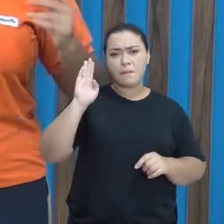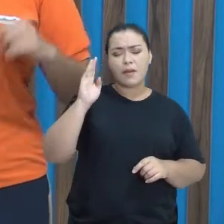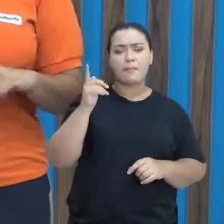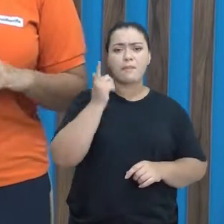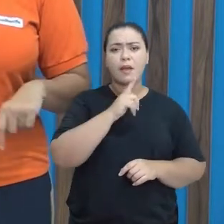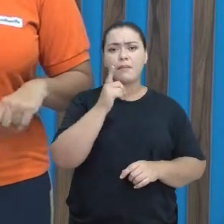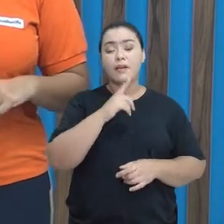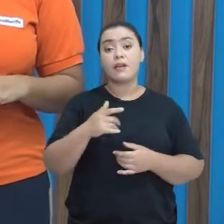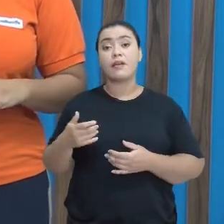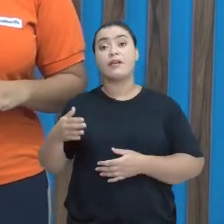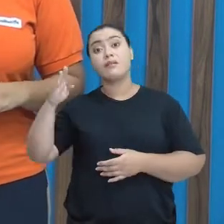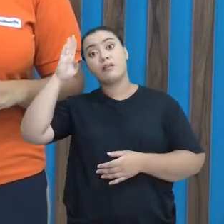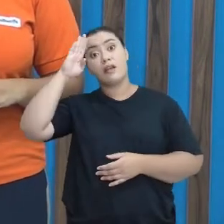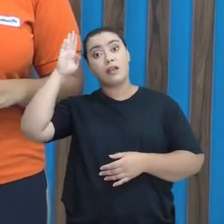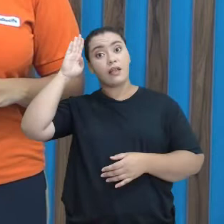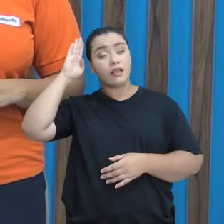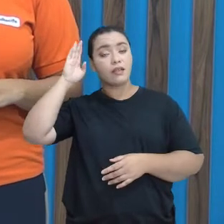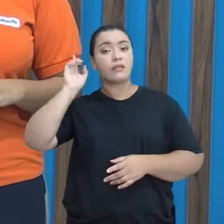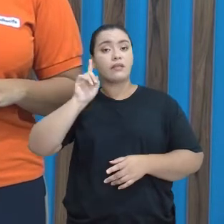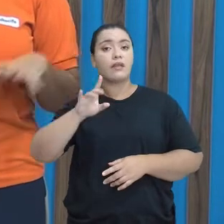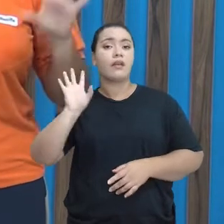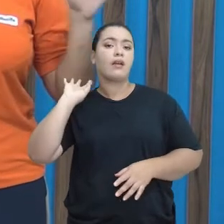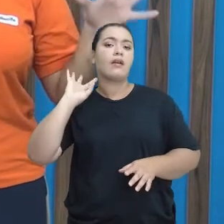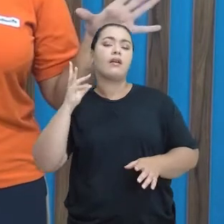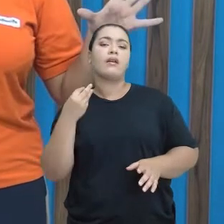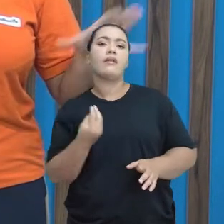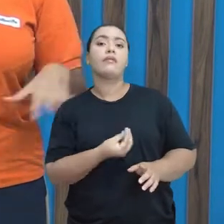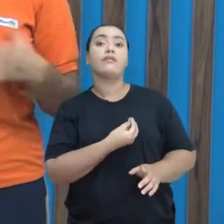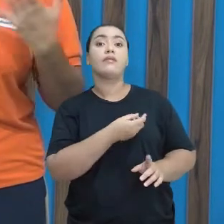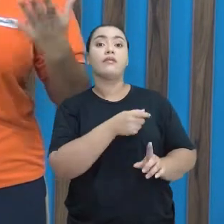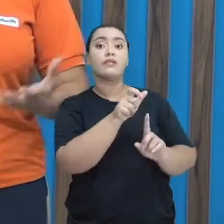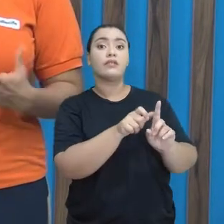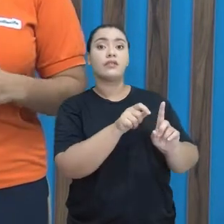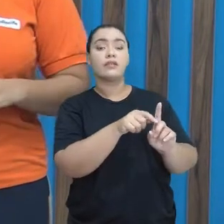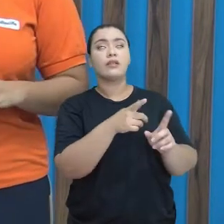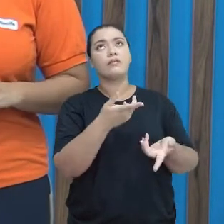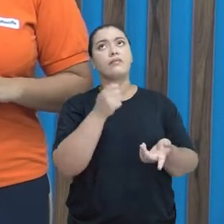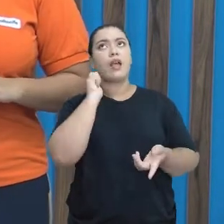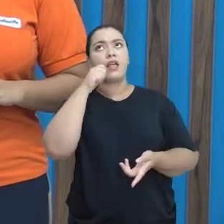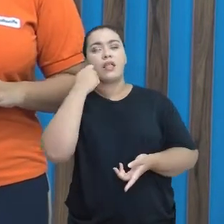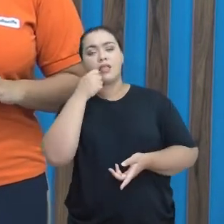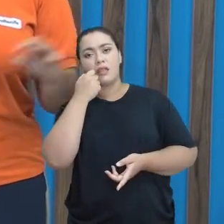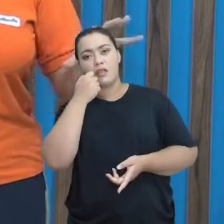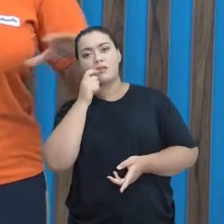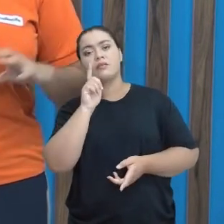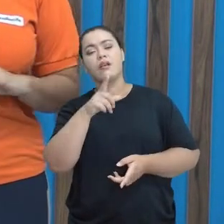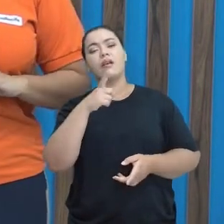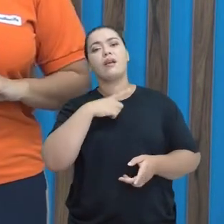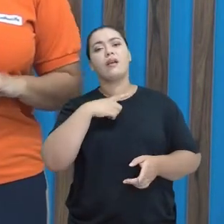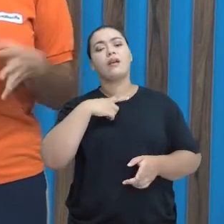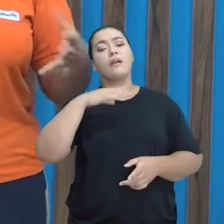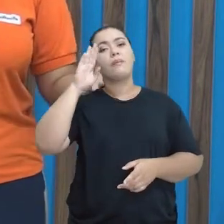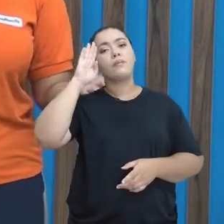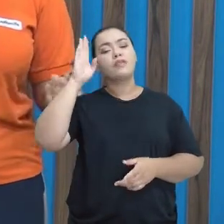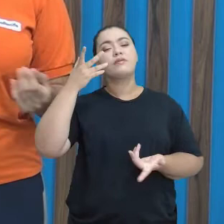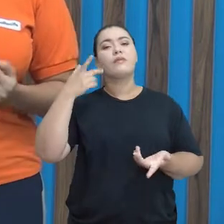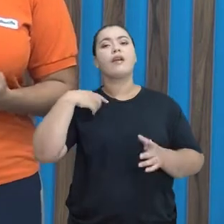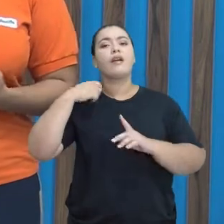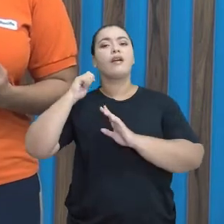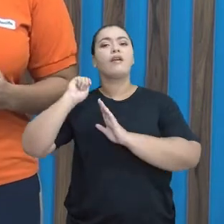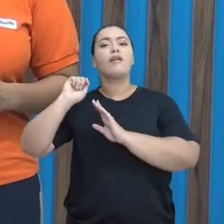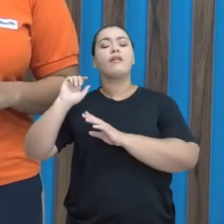acadêmicas. Se é uma biografia de uma atriz, por exemplo, então a gente vai ter os principais filmes